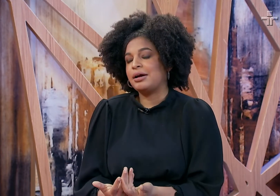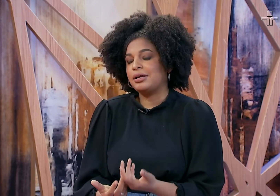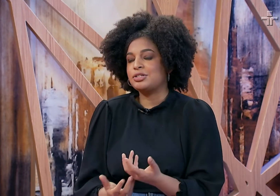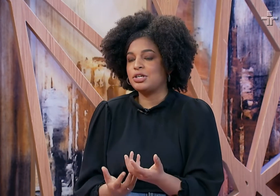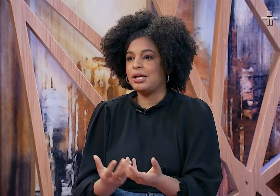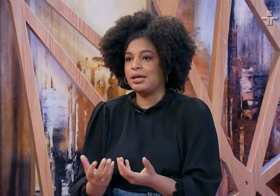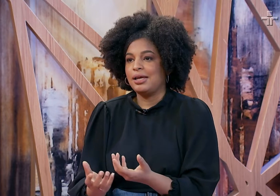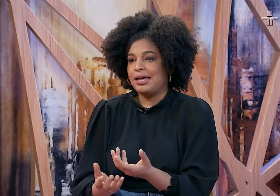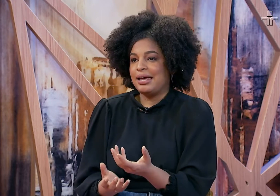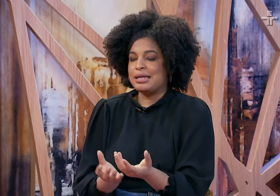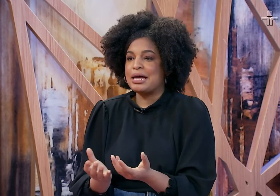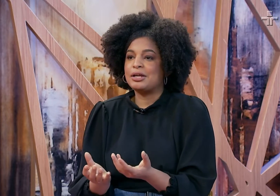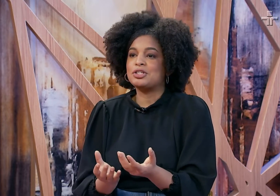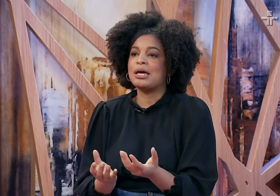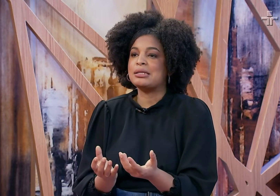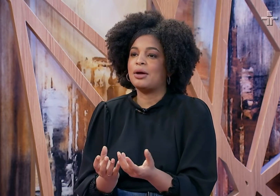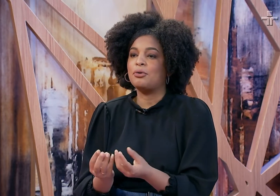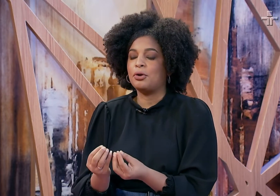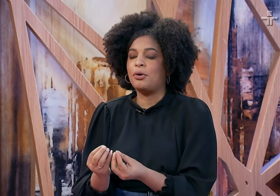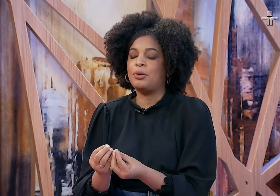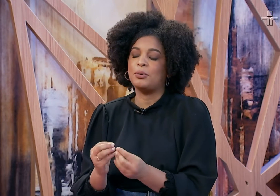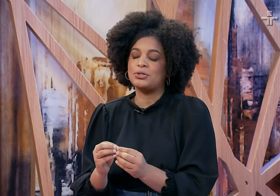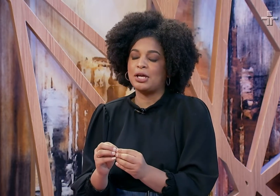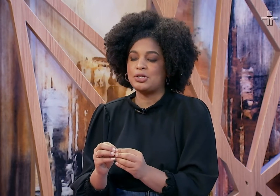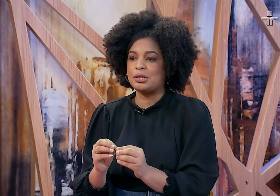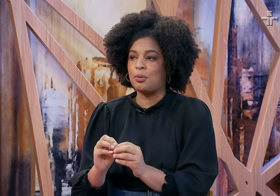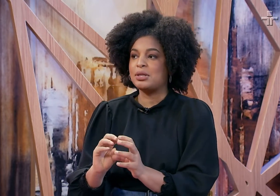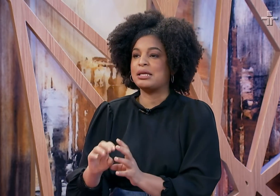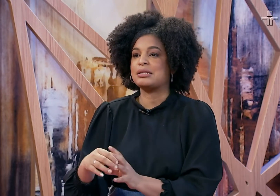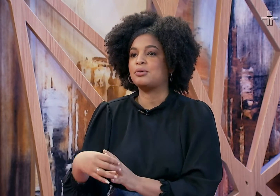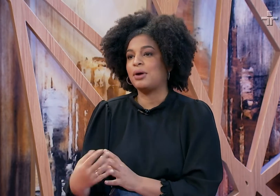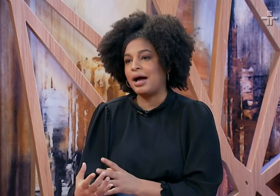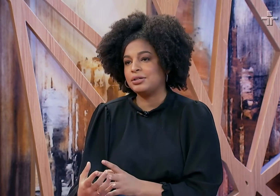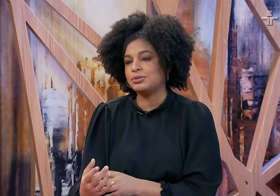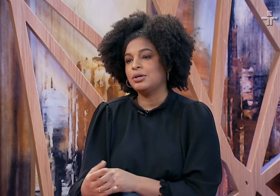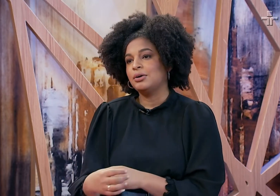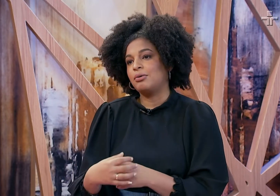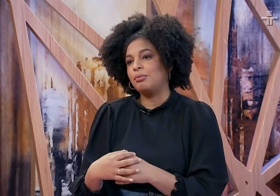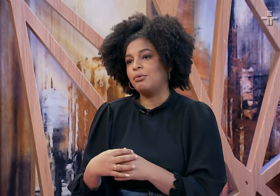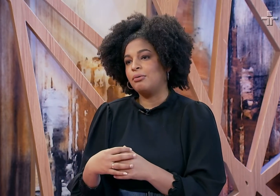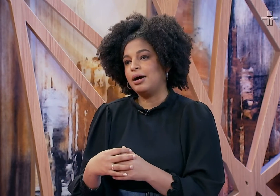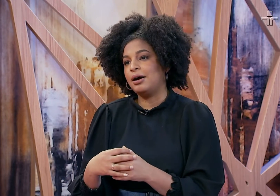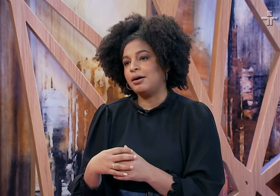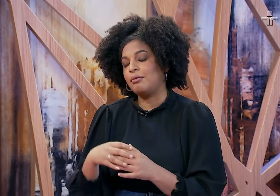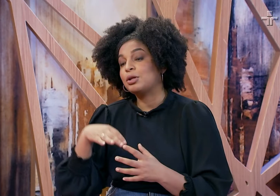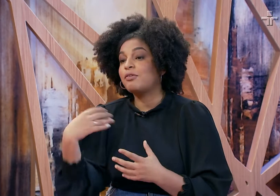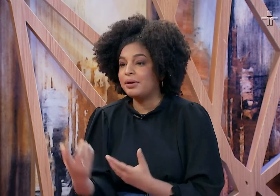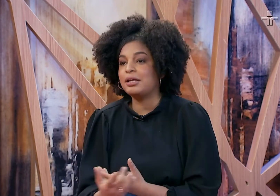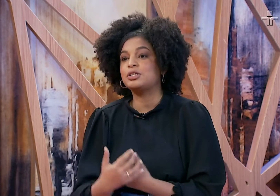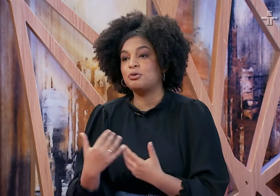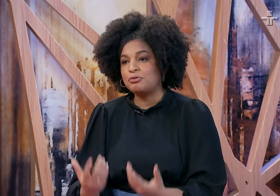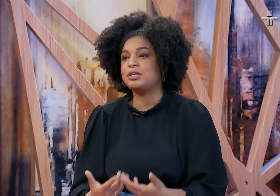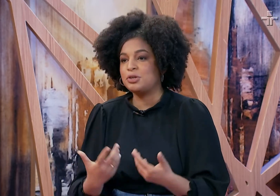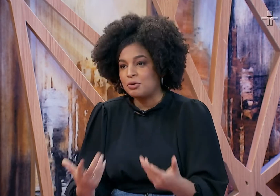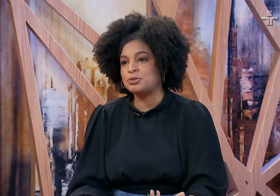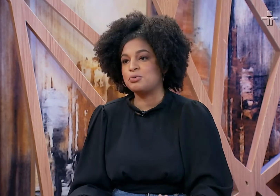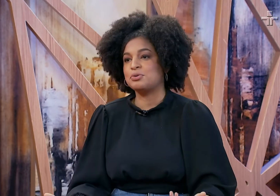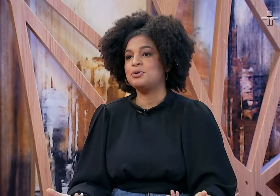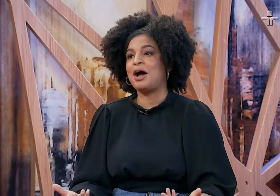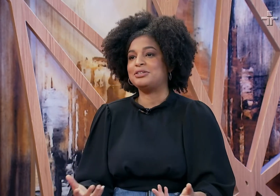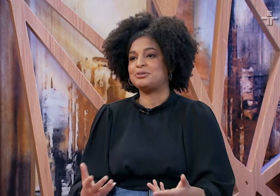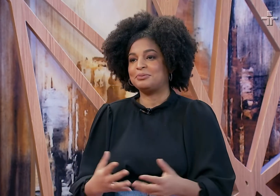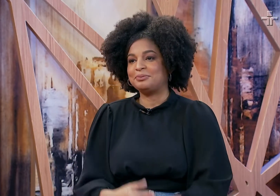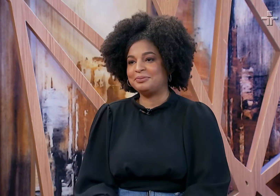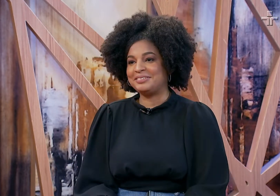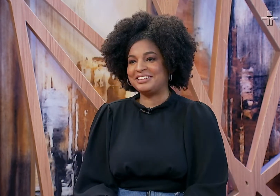essa é a grande questão. Eu olho o podcast assim como uma extensão do rádio, como uma nova maneira de ouvir e de